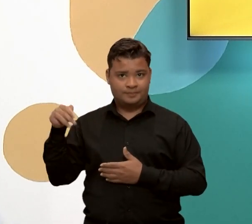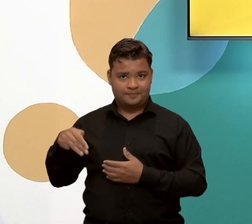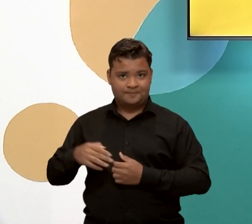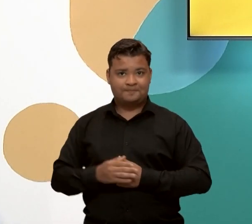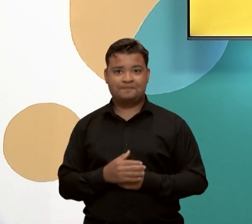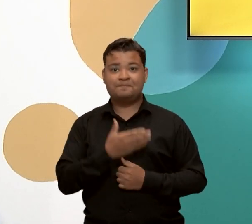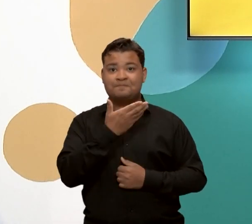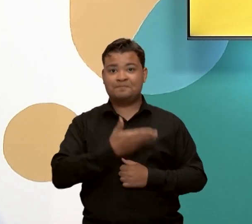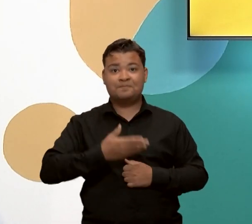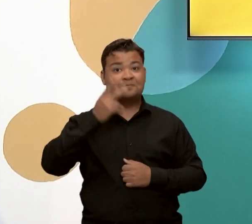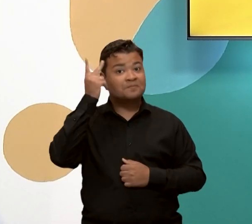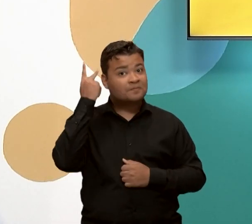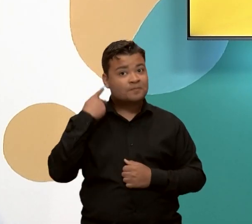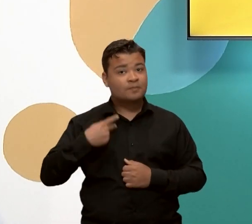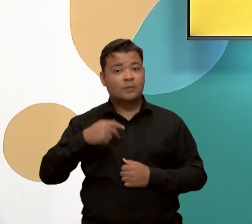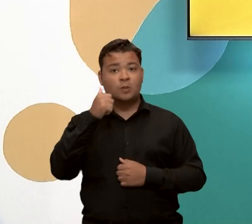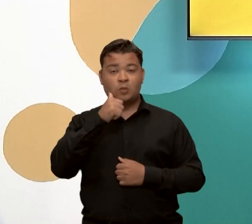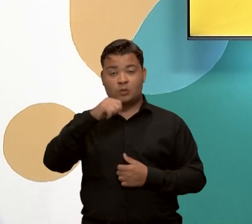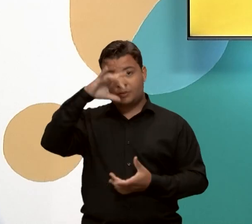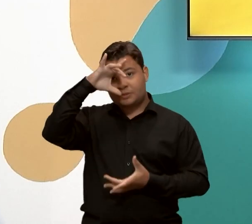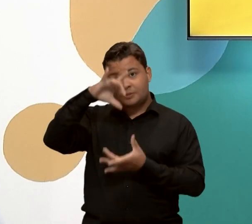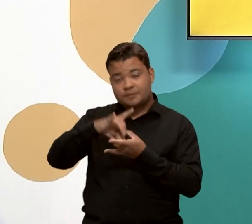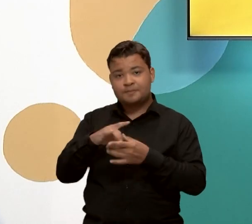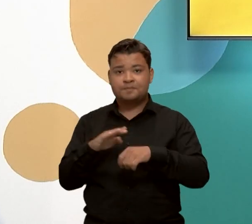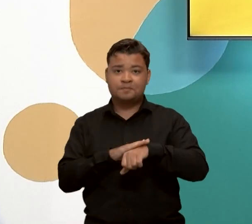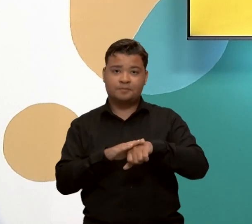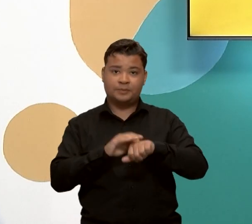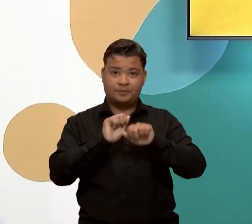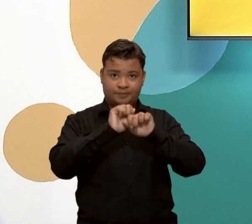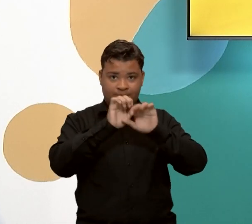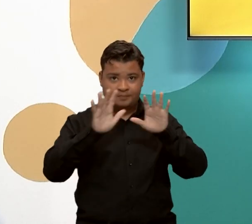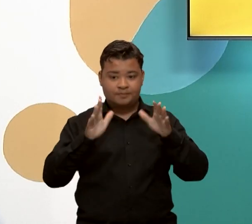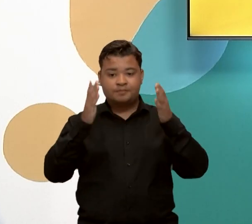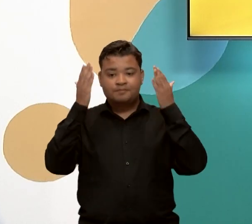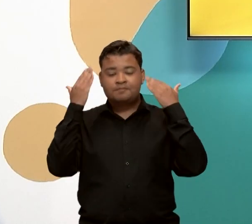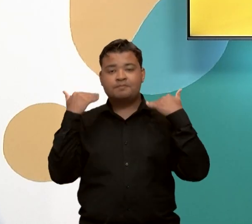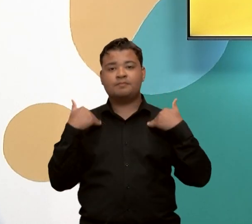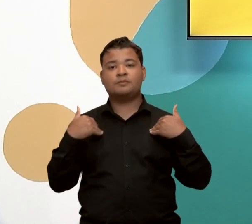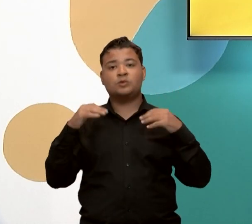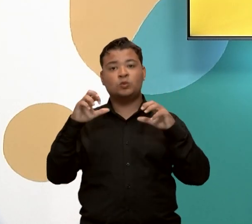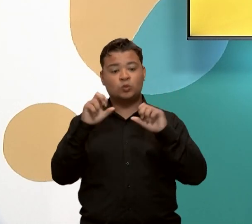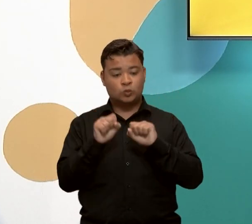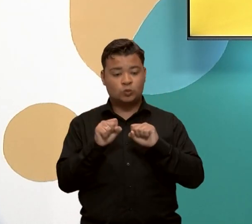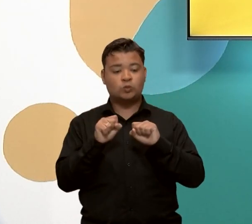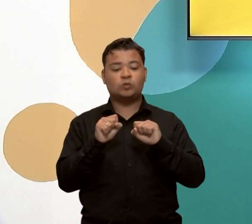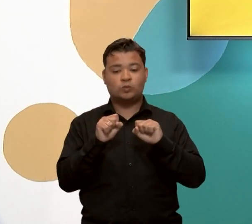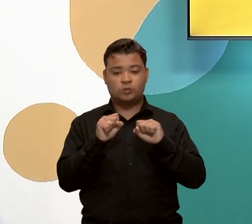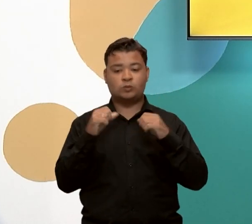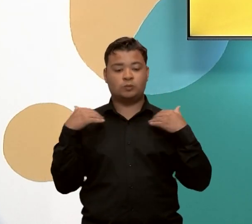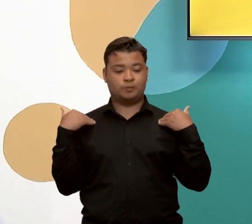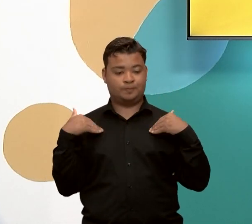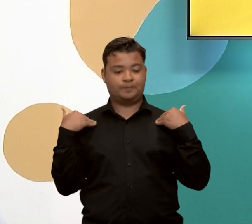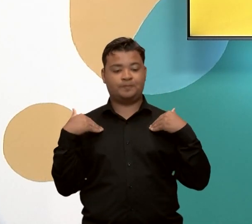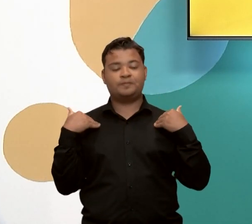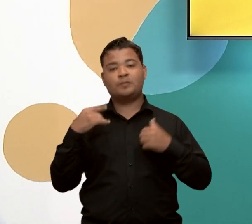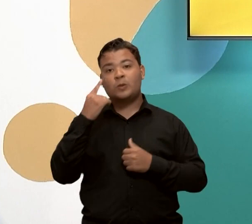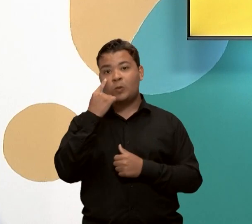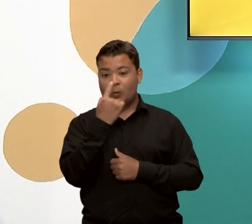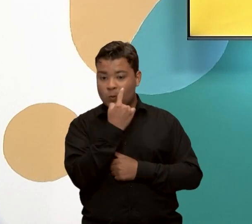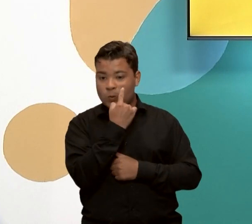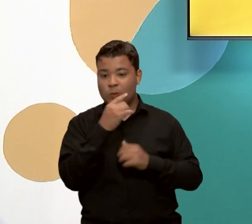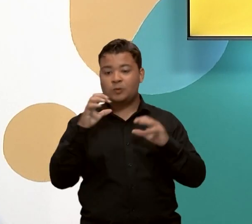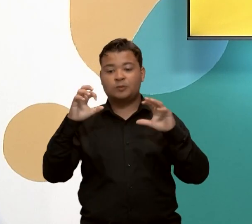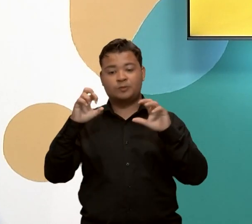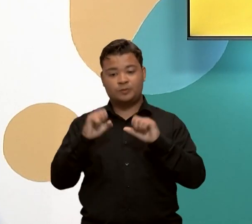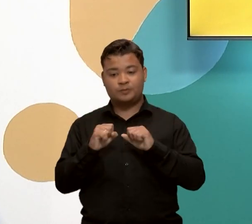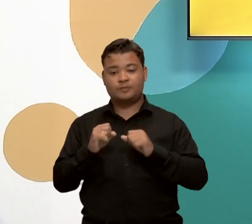Camila Maia, uma mulher cis, de pele clara, cabelos escuros, na altura dos ombros, olhos também